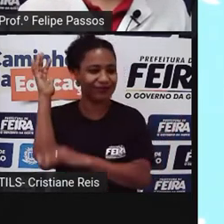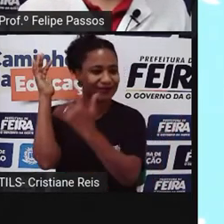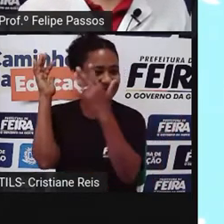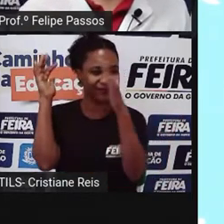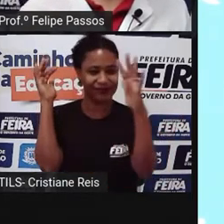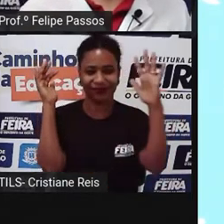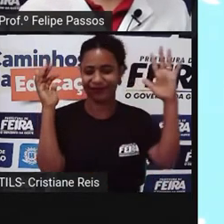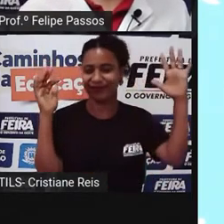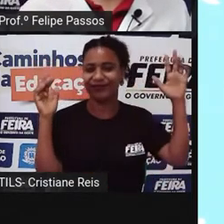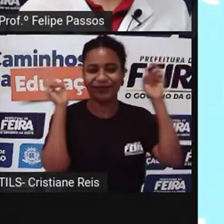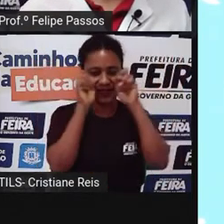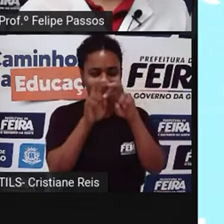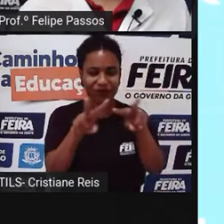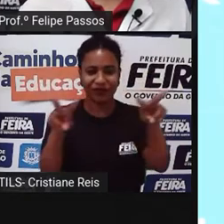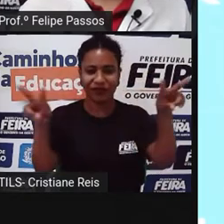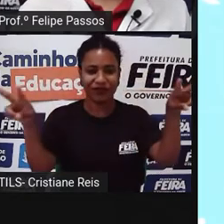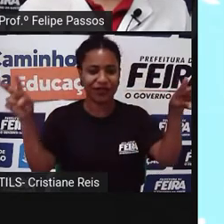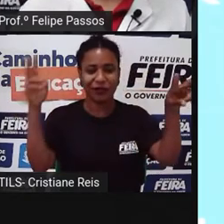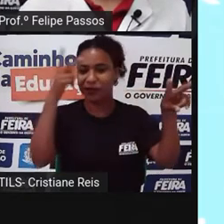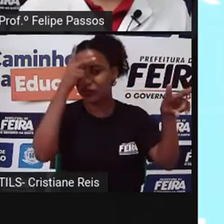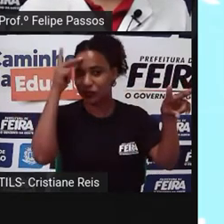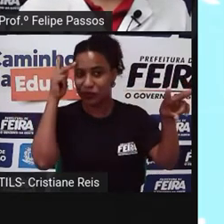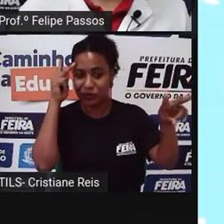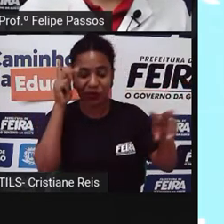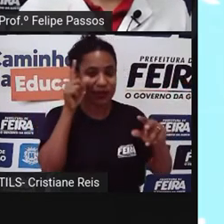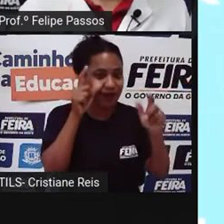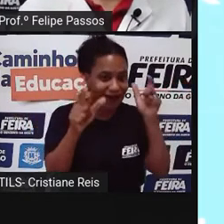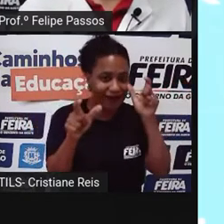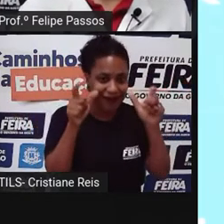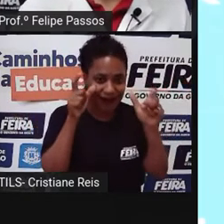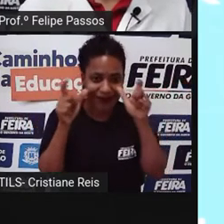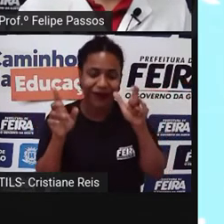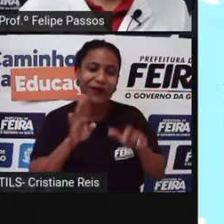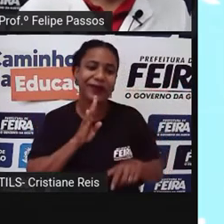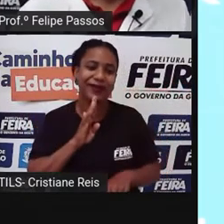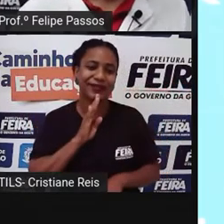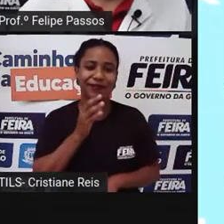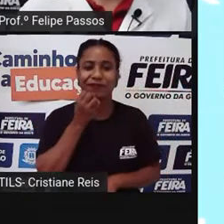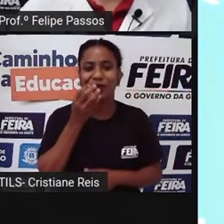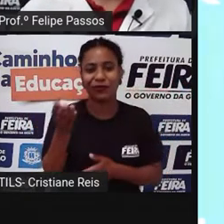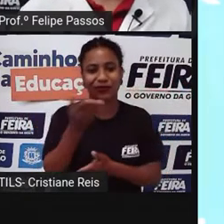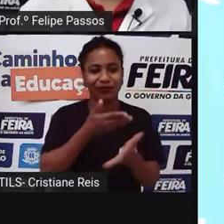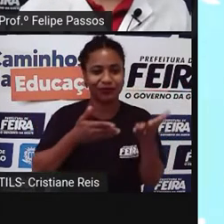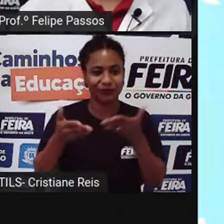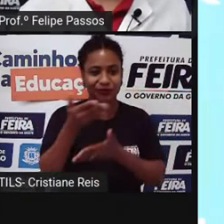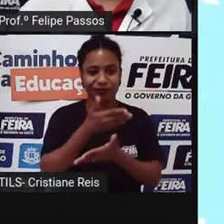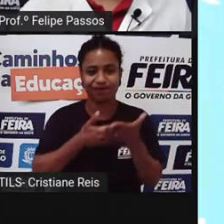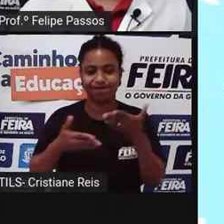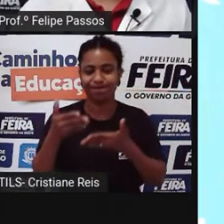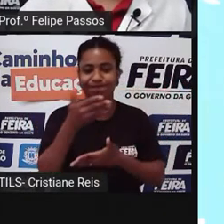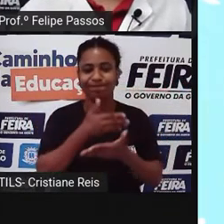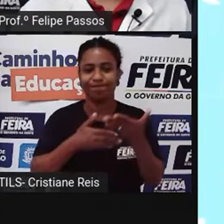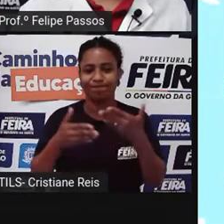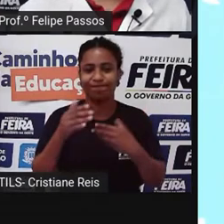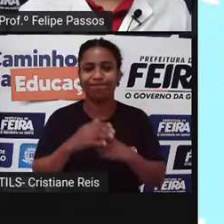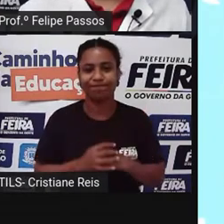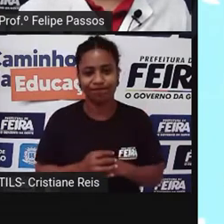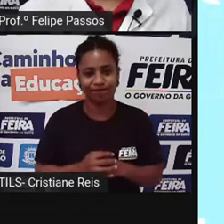belas paisagens, povos interessantes de conhecer. Porém, existe